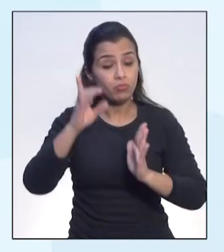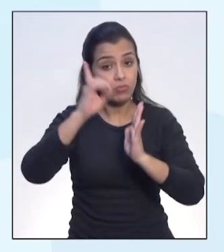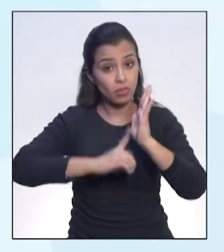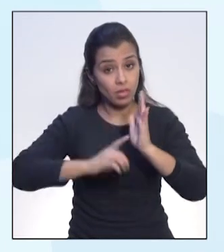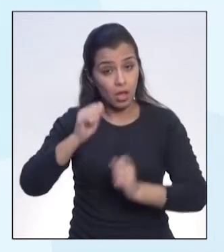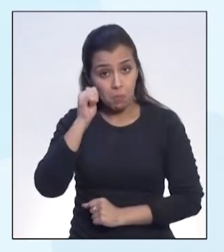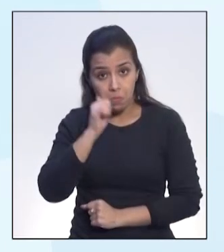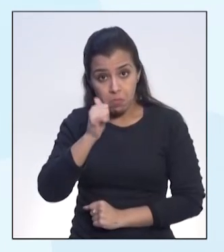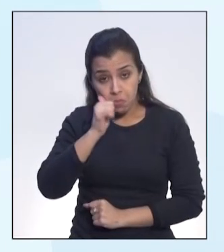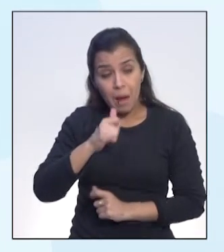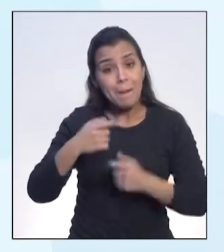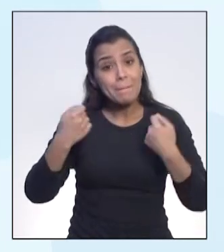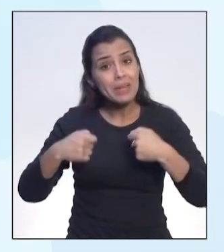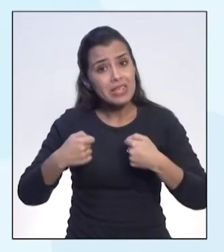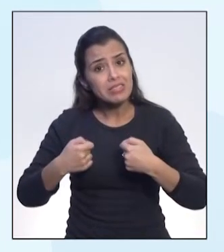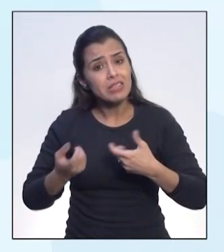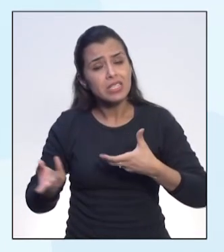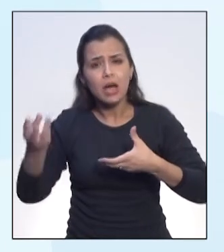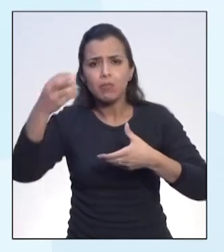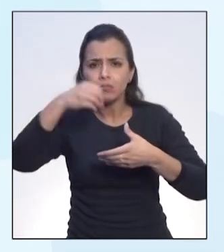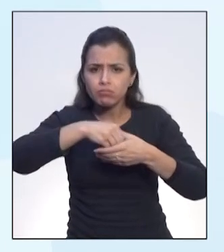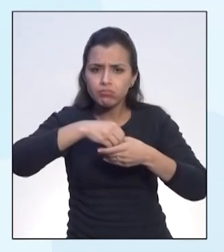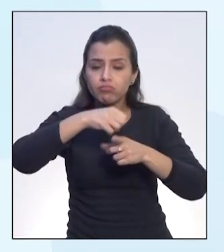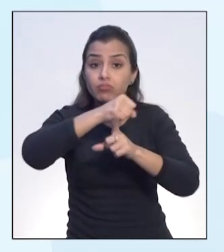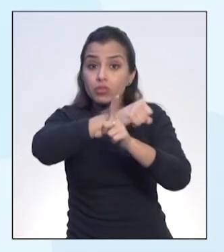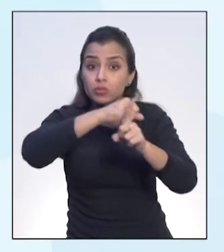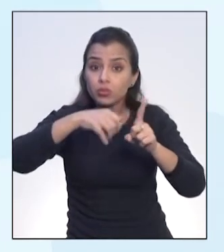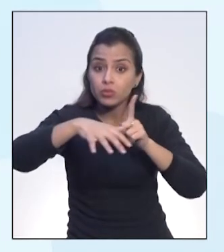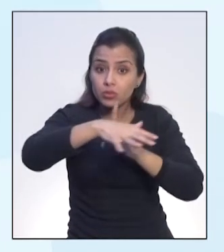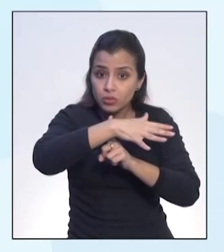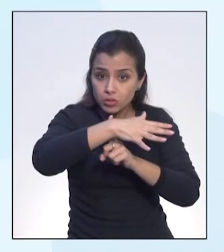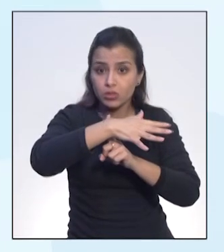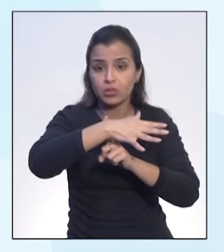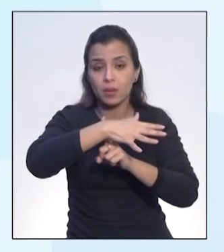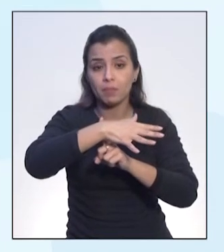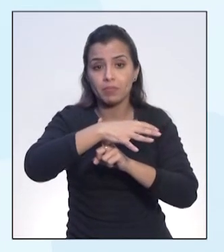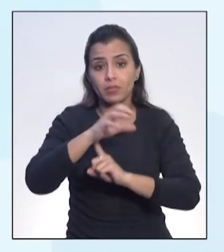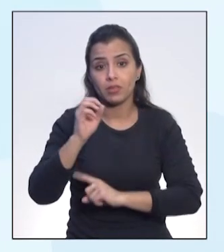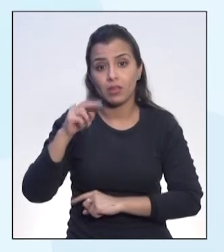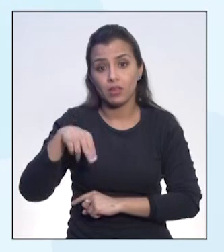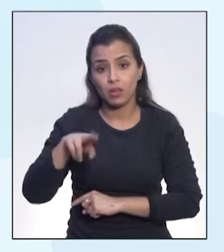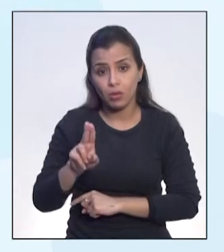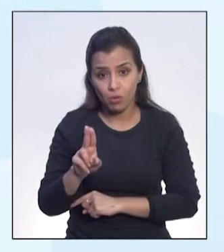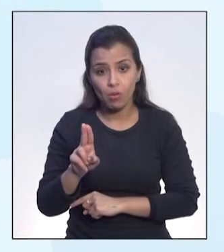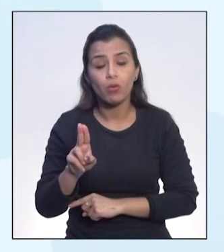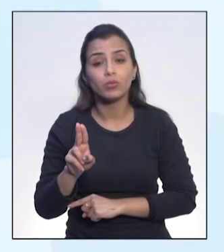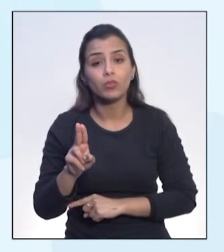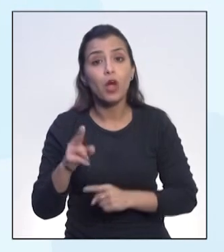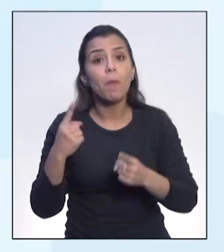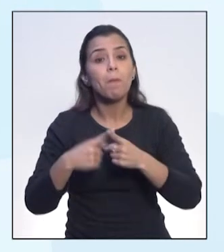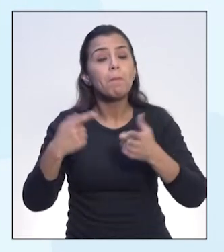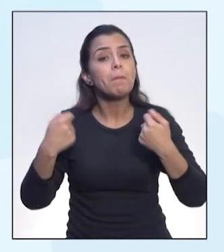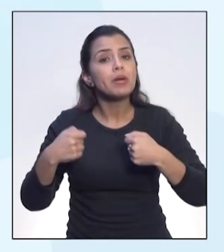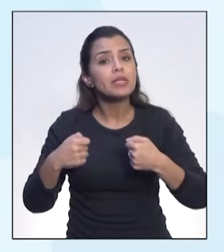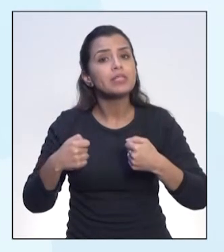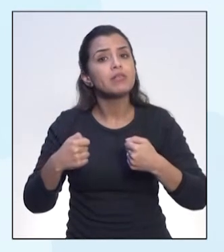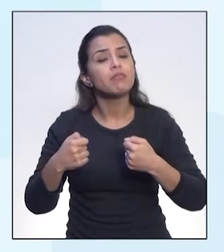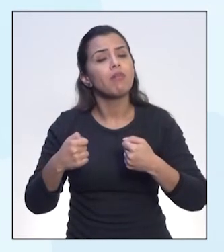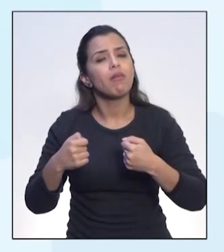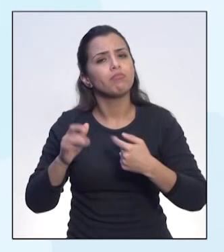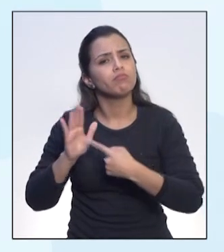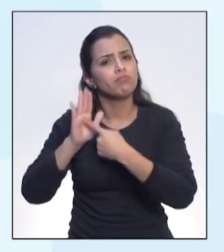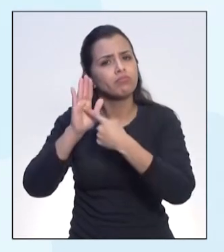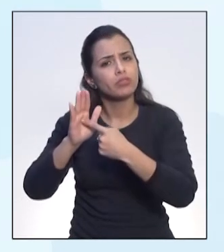mulheres devem ser parte integrante das atividades das Nações Unidas, que devem incluir a promoção de todos os instrumentos